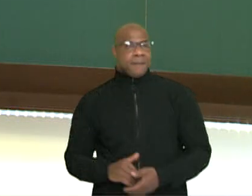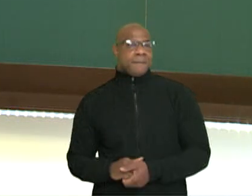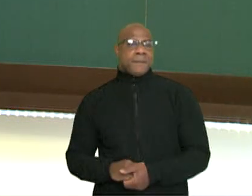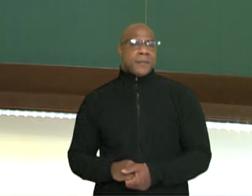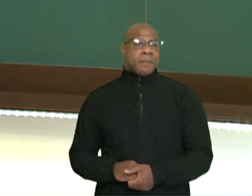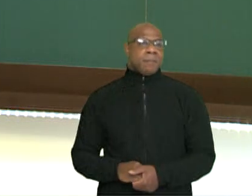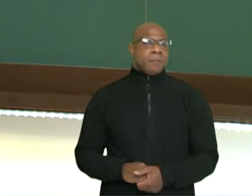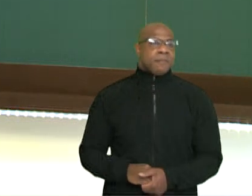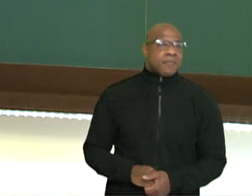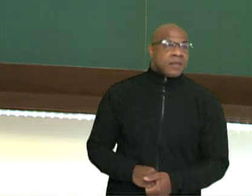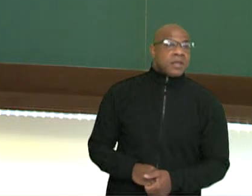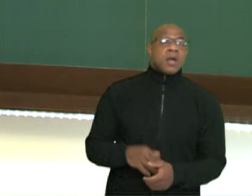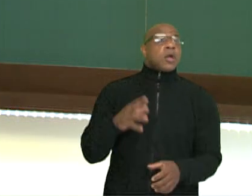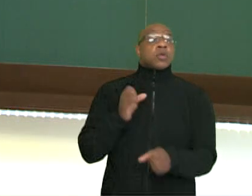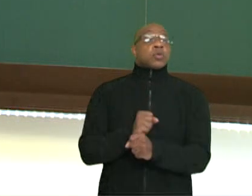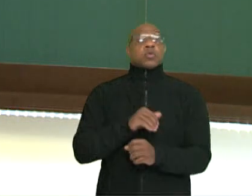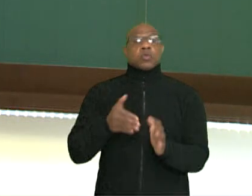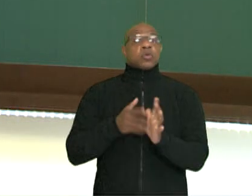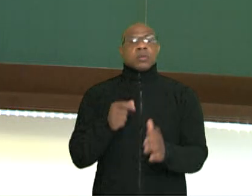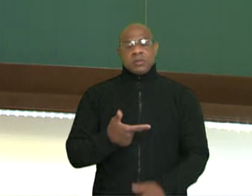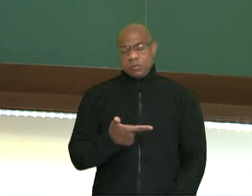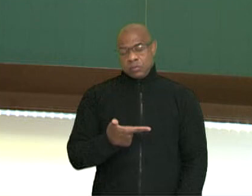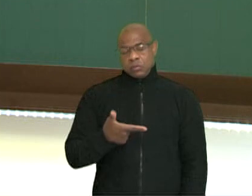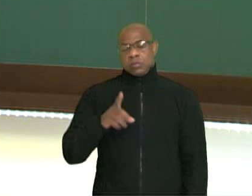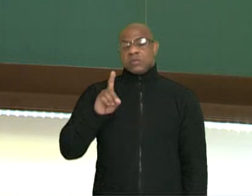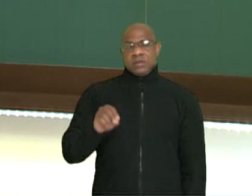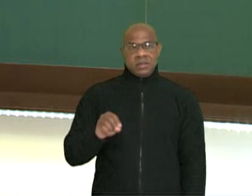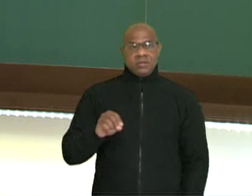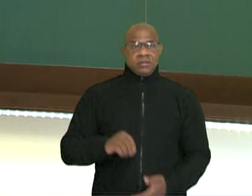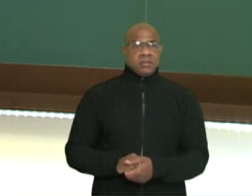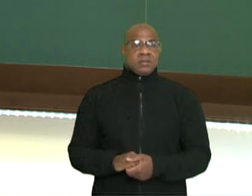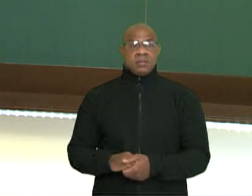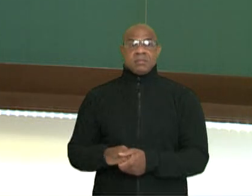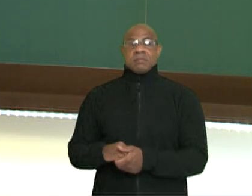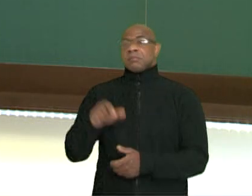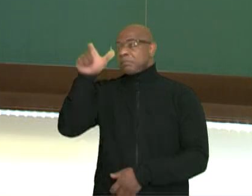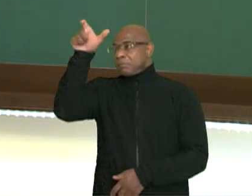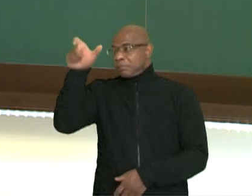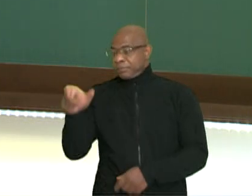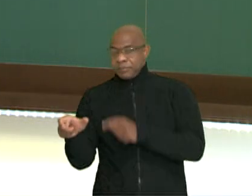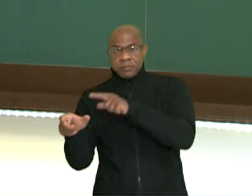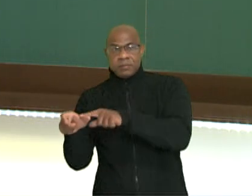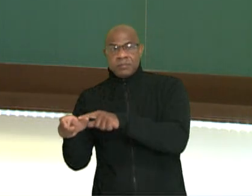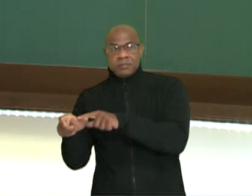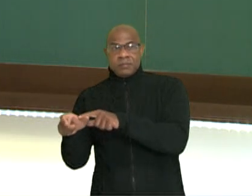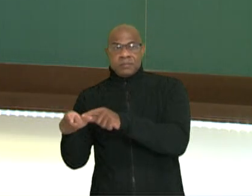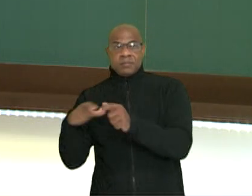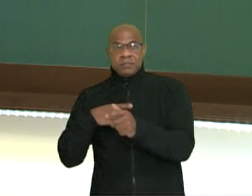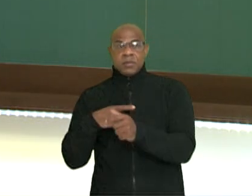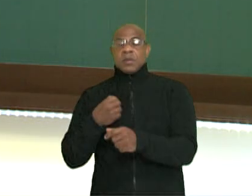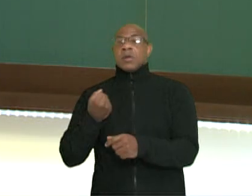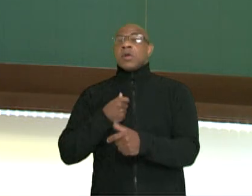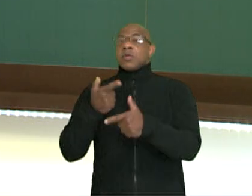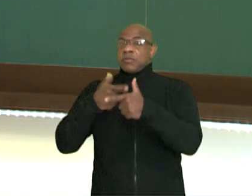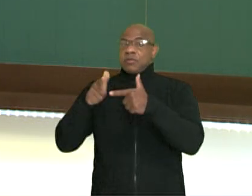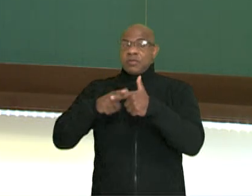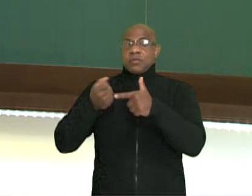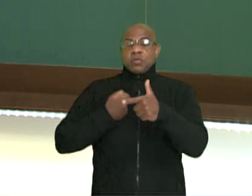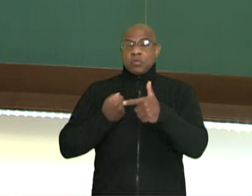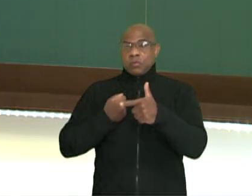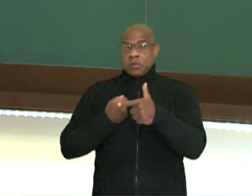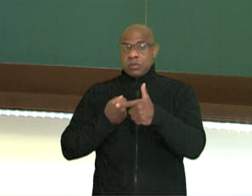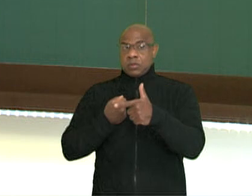aqui, nesses estudantes de ginástica, são 200. Para conseguir a frequência relativa, você divide o número específico pelo